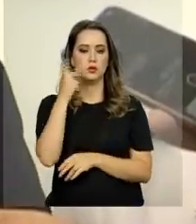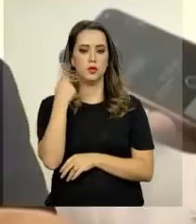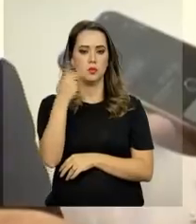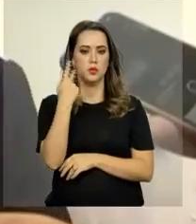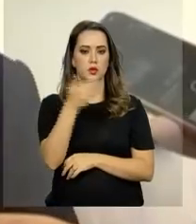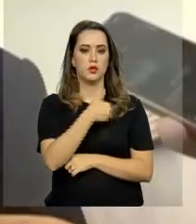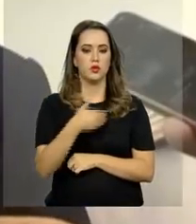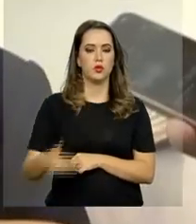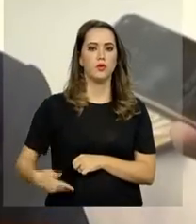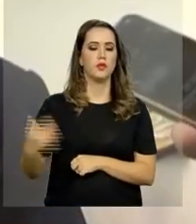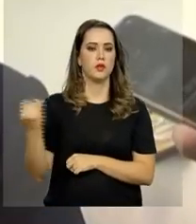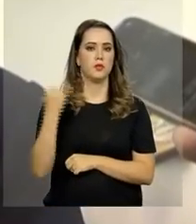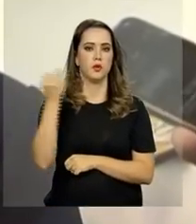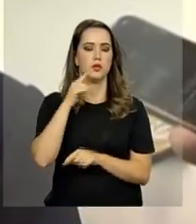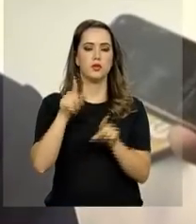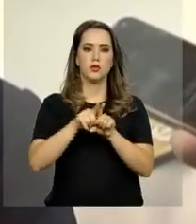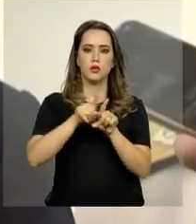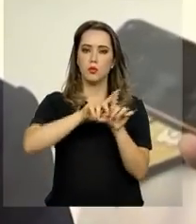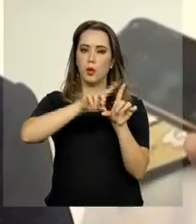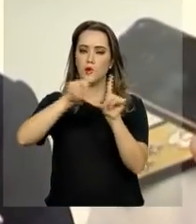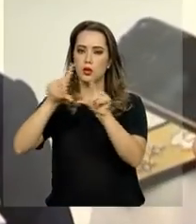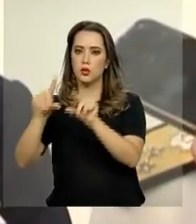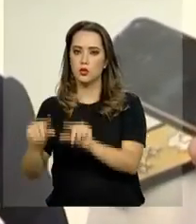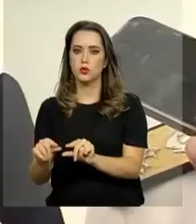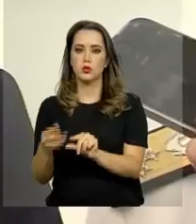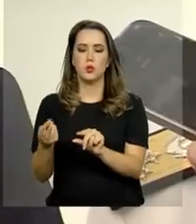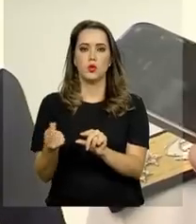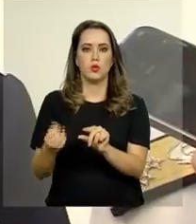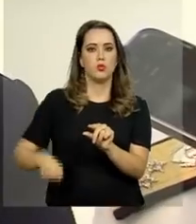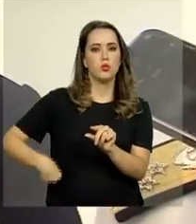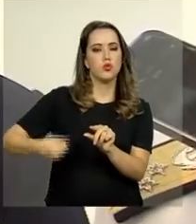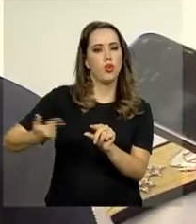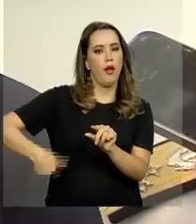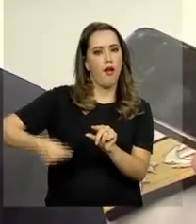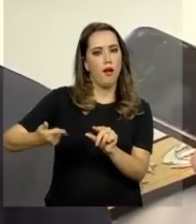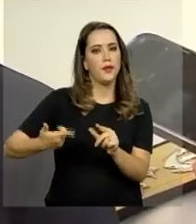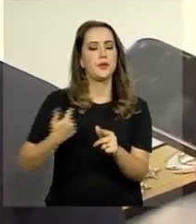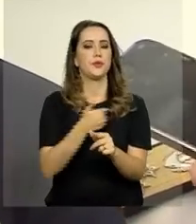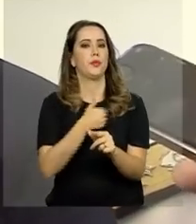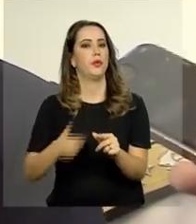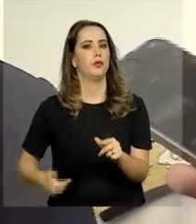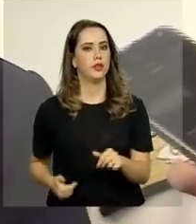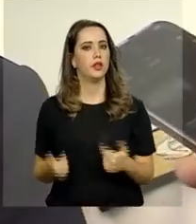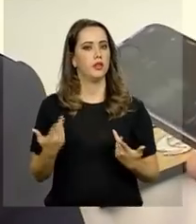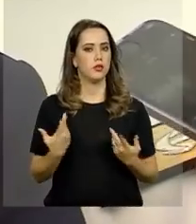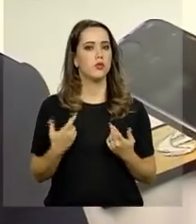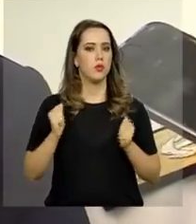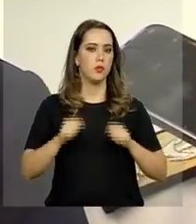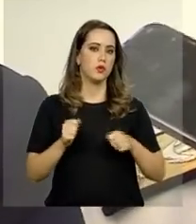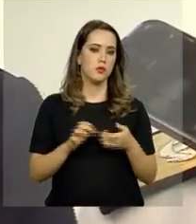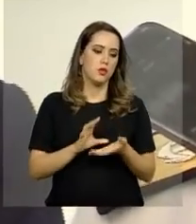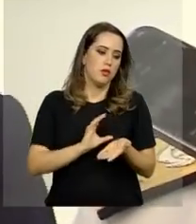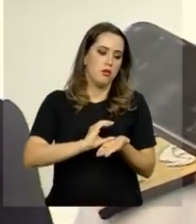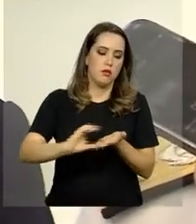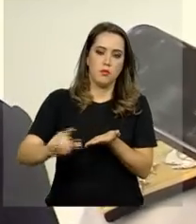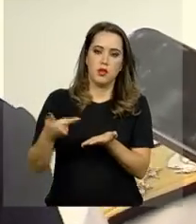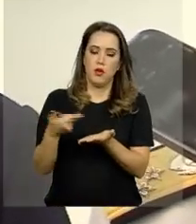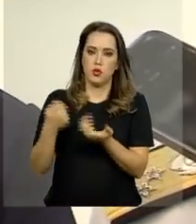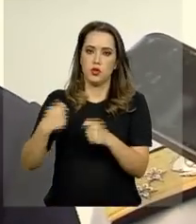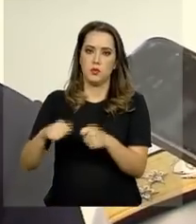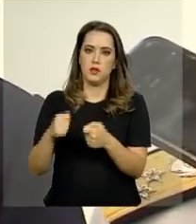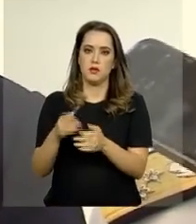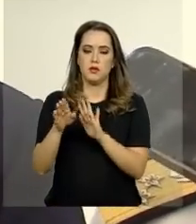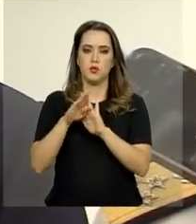pública tão importante, mas também na redução de custos para o Tesouro, proporcionando liberar esses recursos que hoje são despendidos